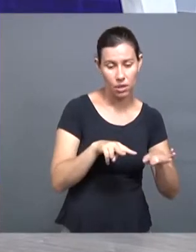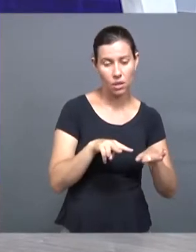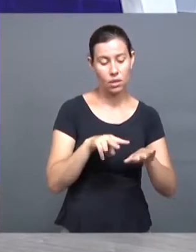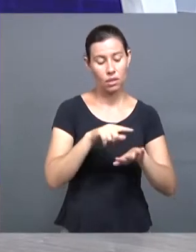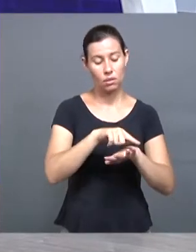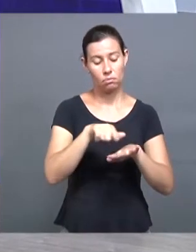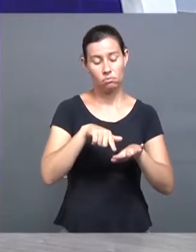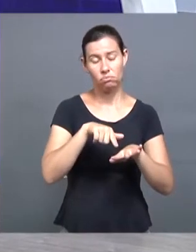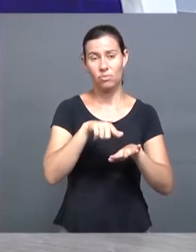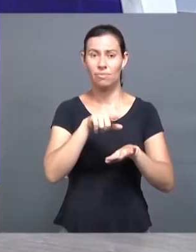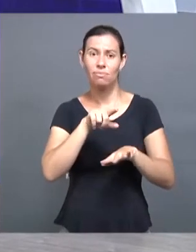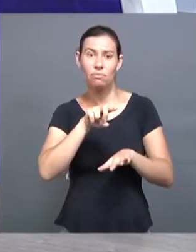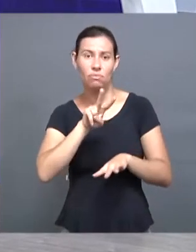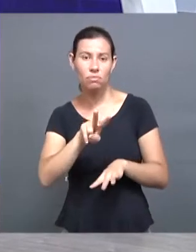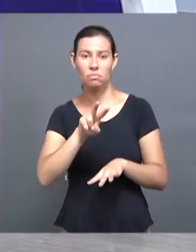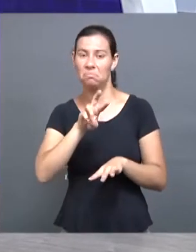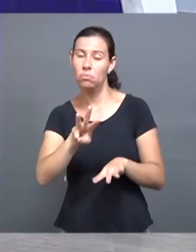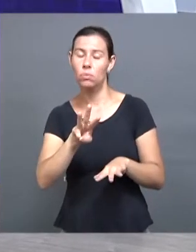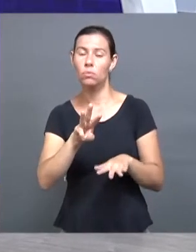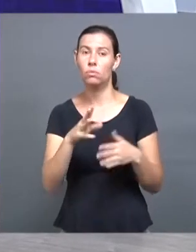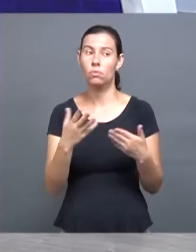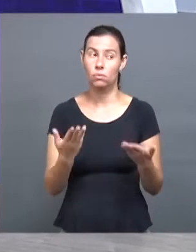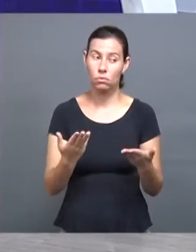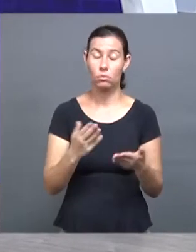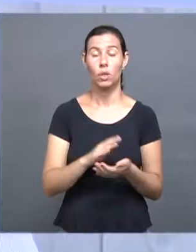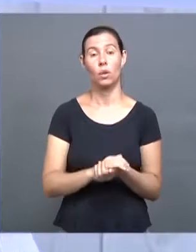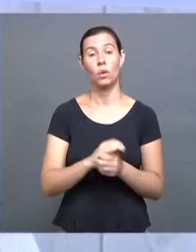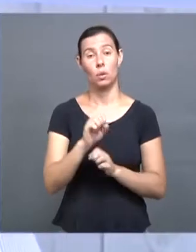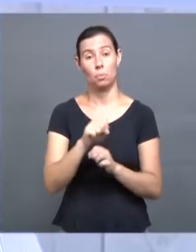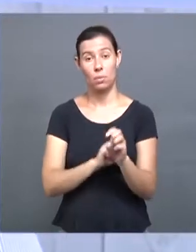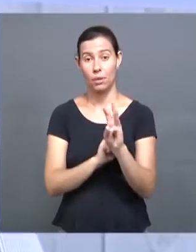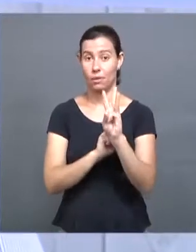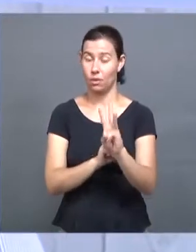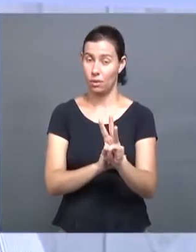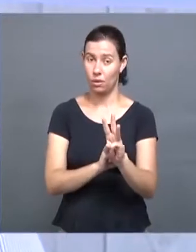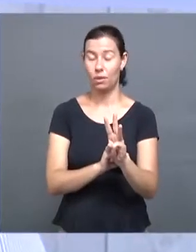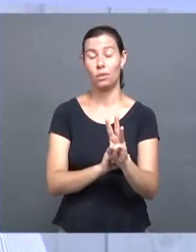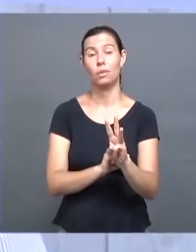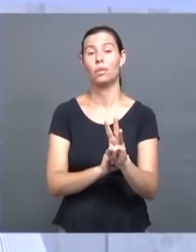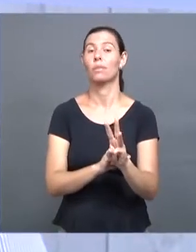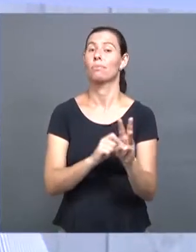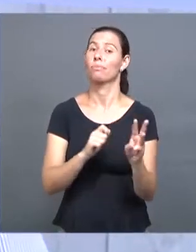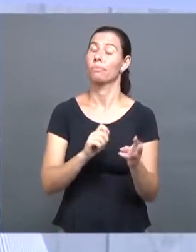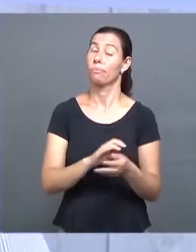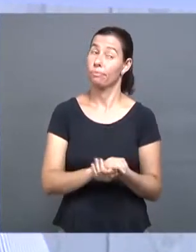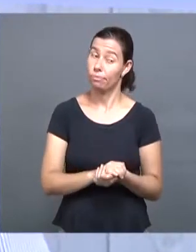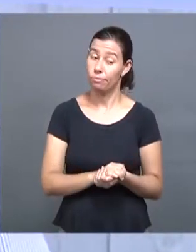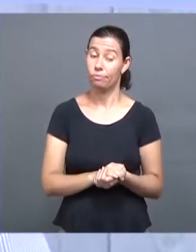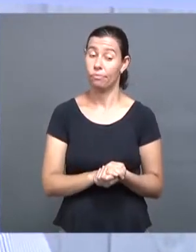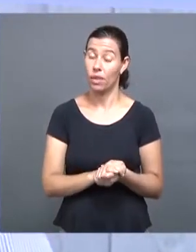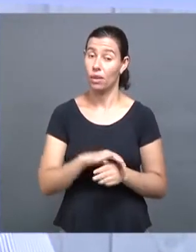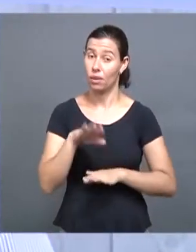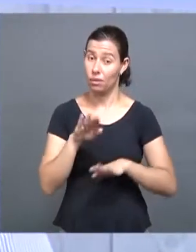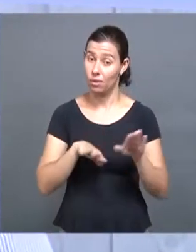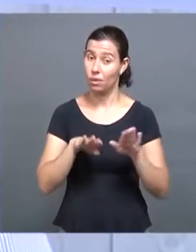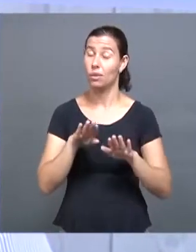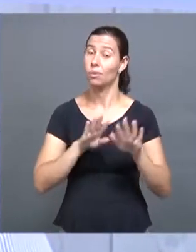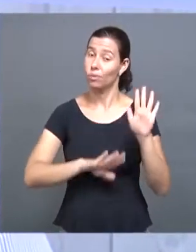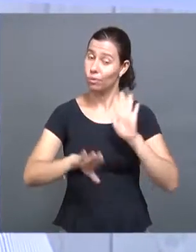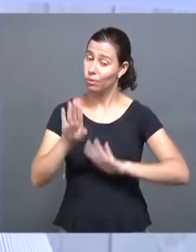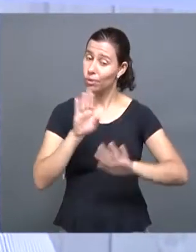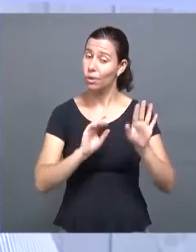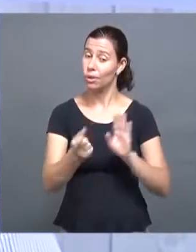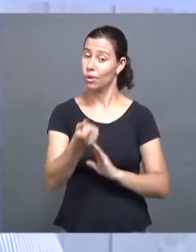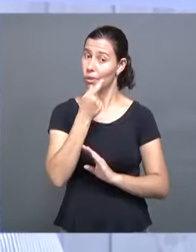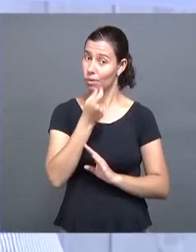durante um período maior que 3 meses, fique atento que provavelmente você vai estar fazendo mal para si mesmo usando os